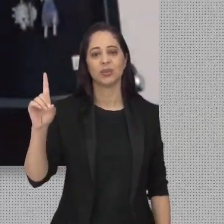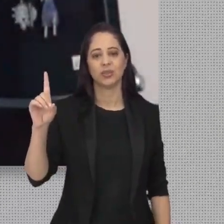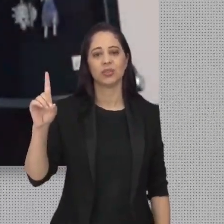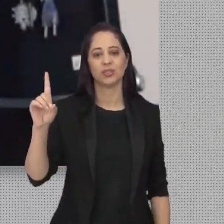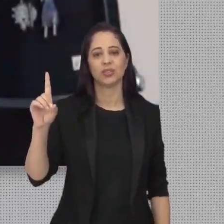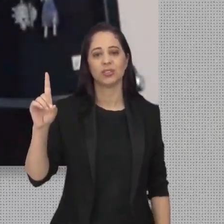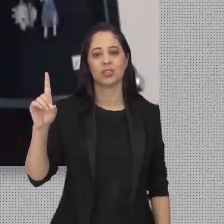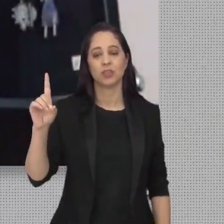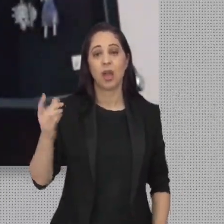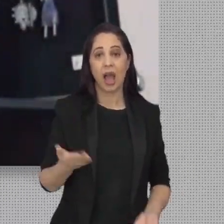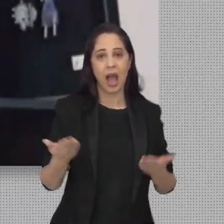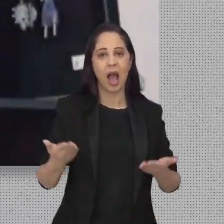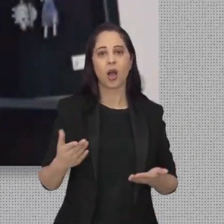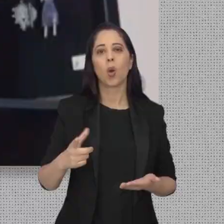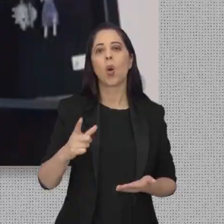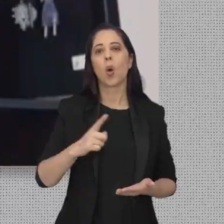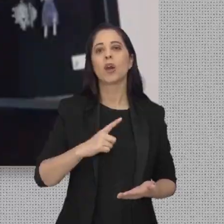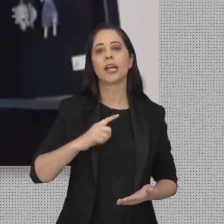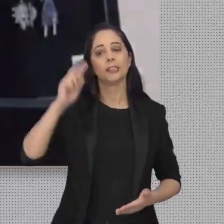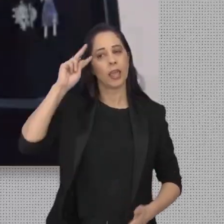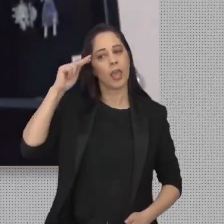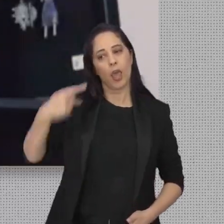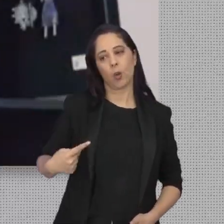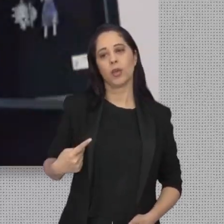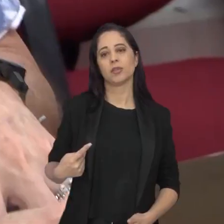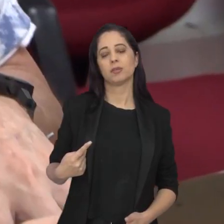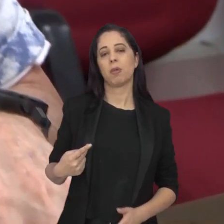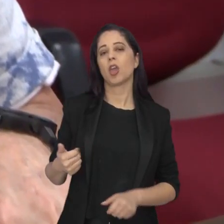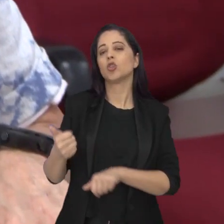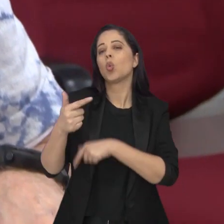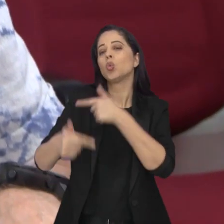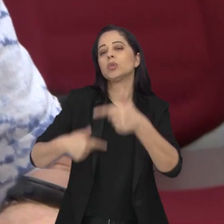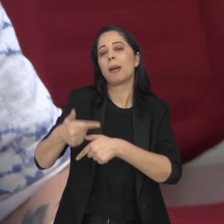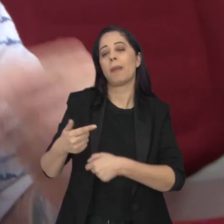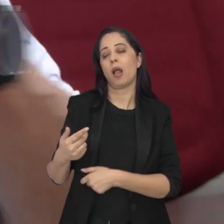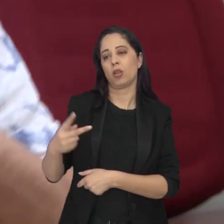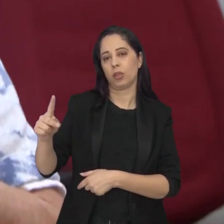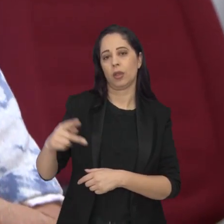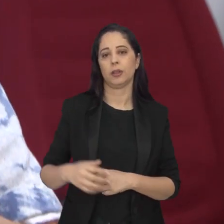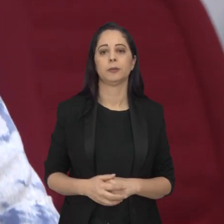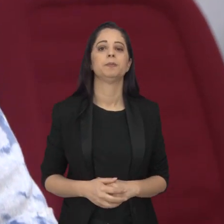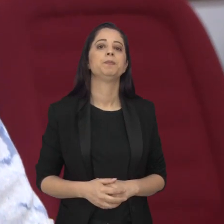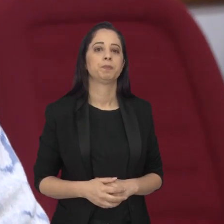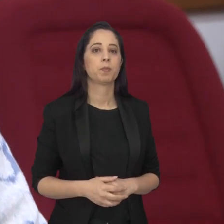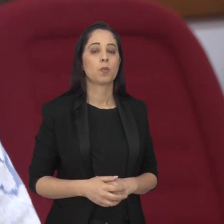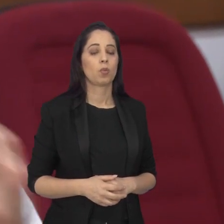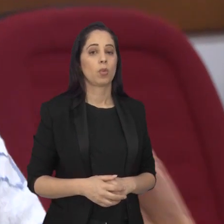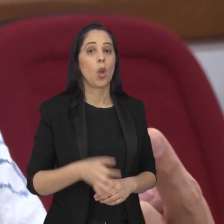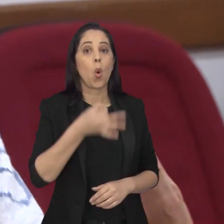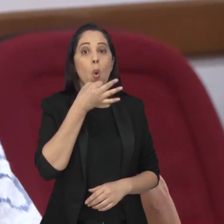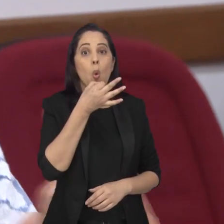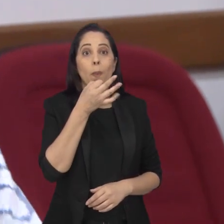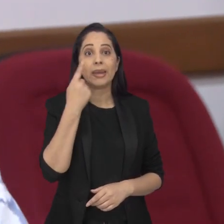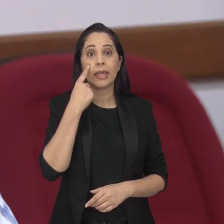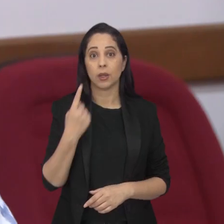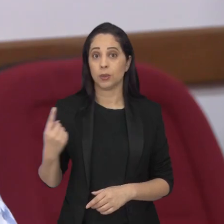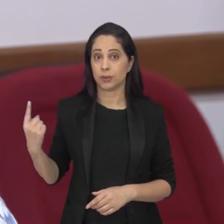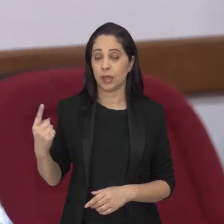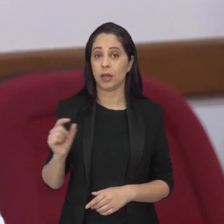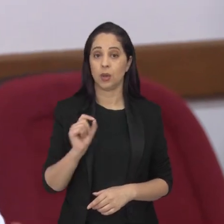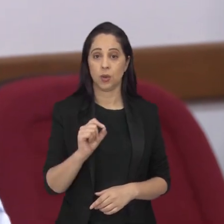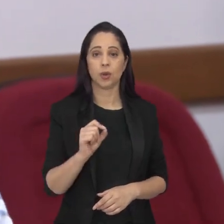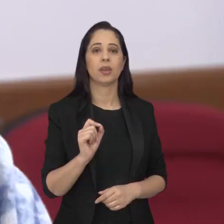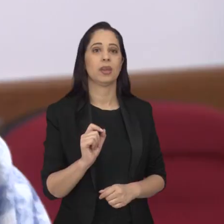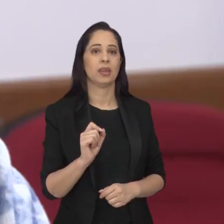postas, o trabalho deu certo. Para o jornalista, o reconhecimento de Cassiano Ricardo gera a curiosidade